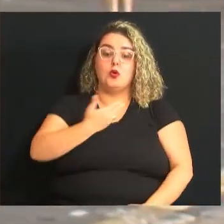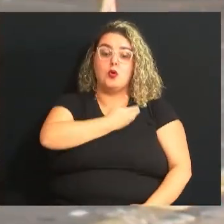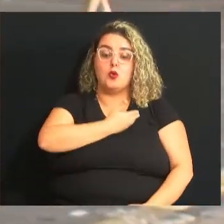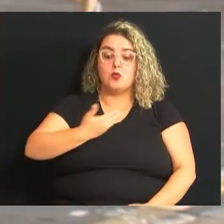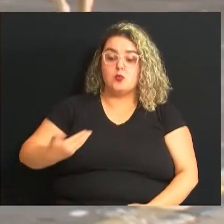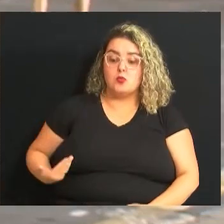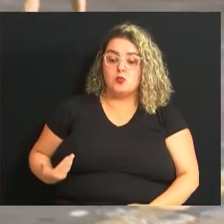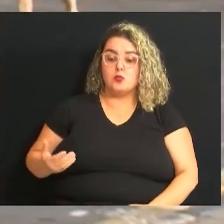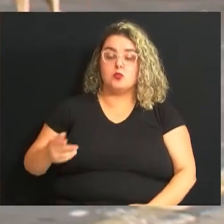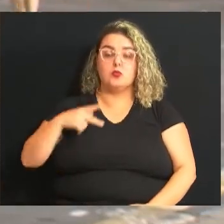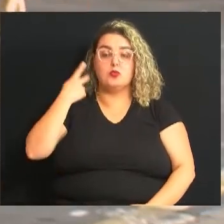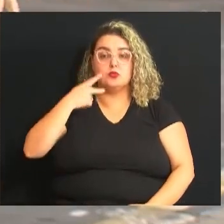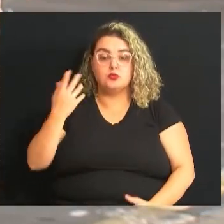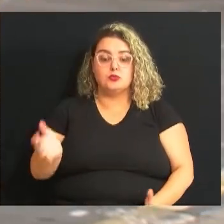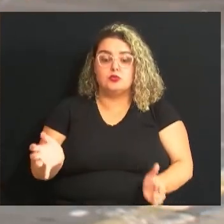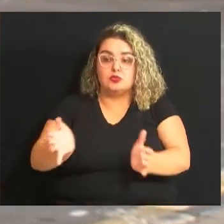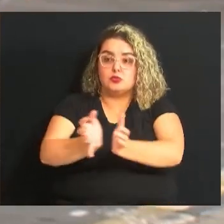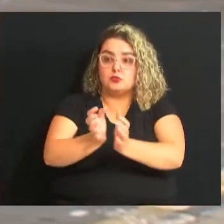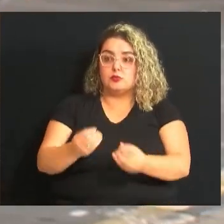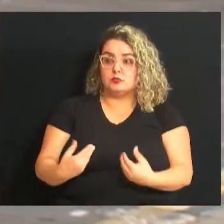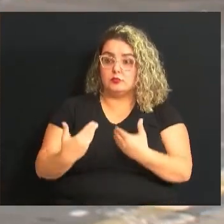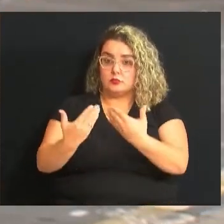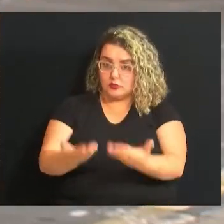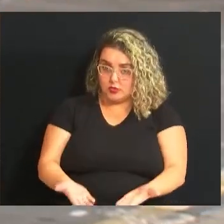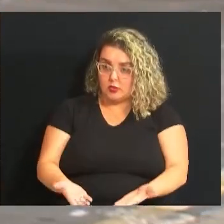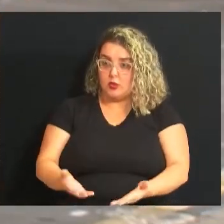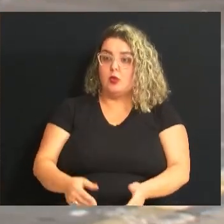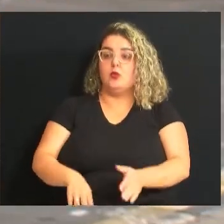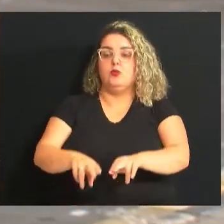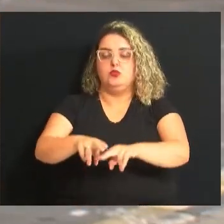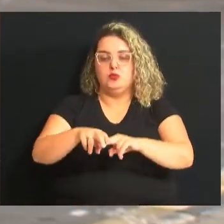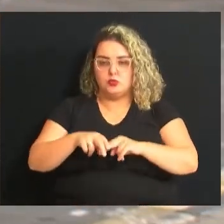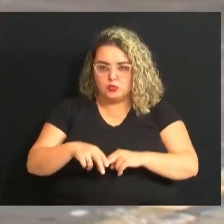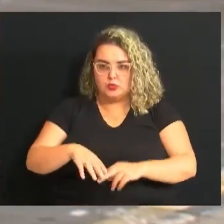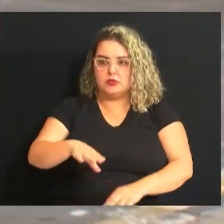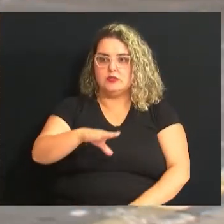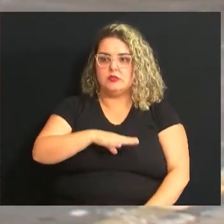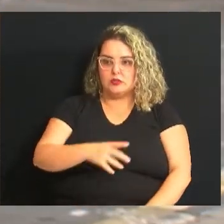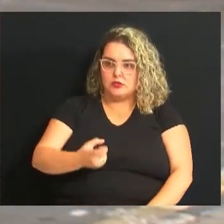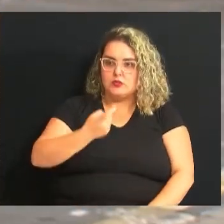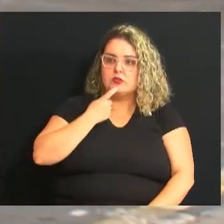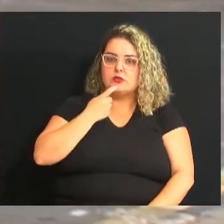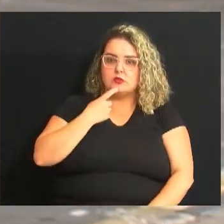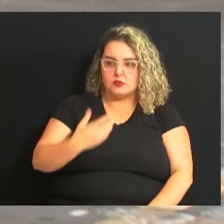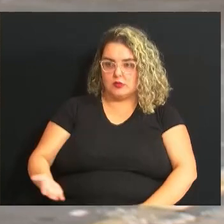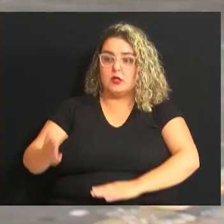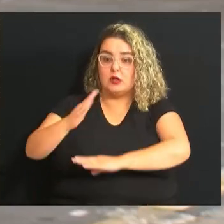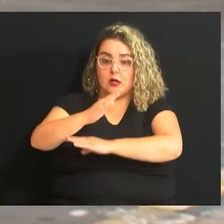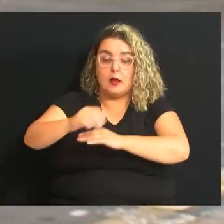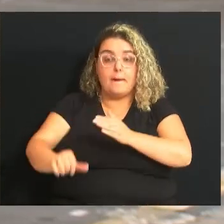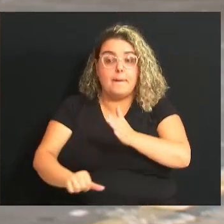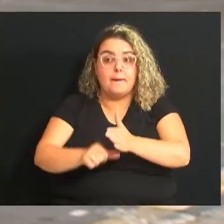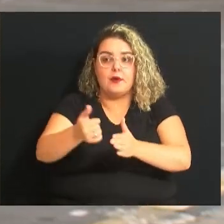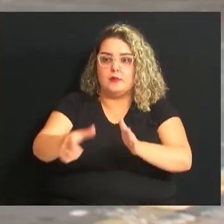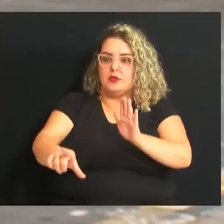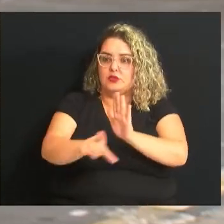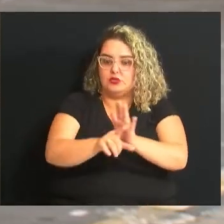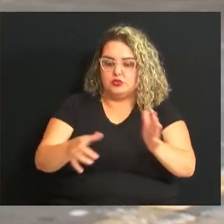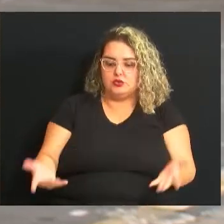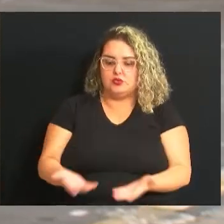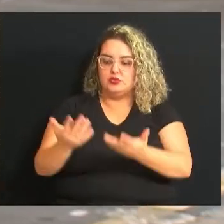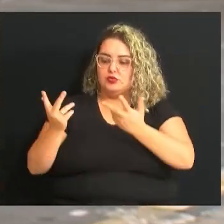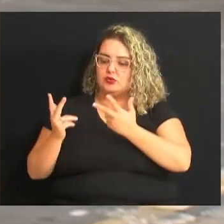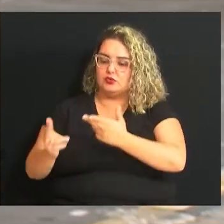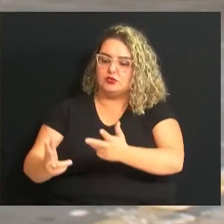pública, sobretudo no campo da educação. E por isso Campinas também foi pioneira, a Câmara Municipal de Campinas, aliás, é pioneira em legislação